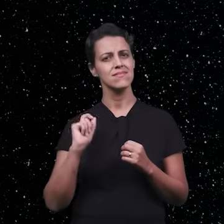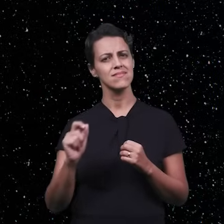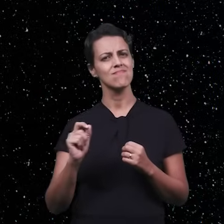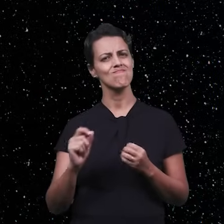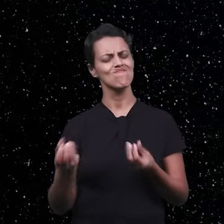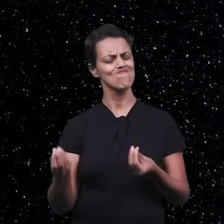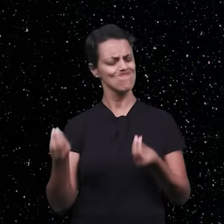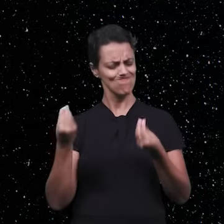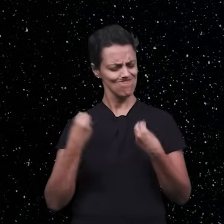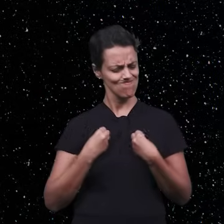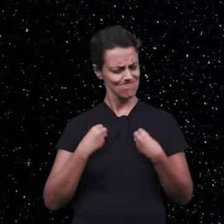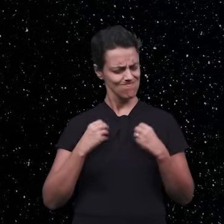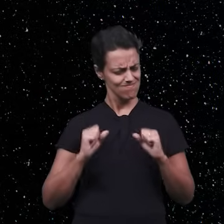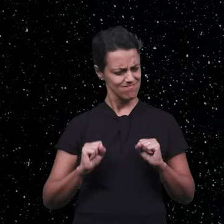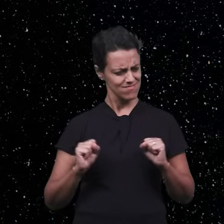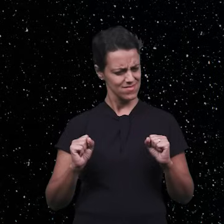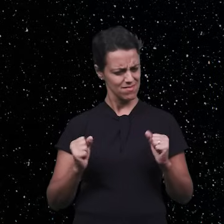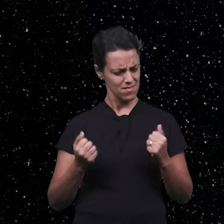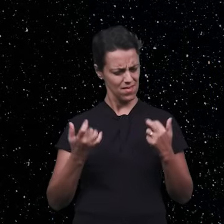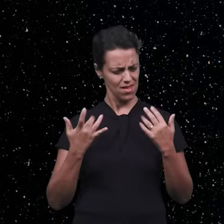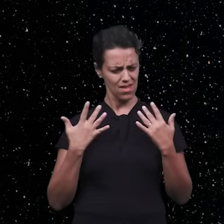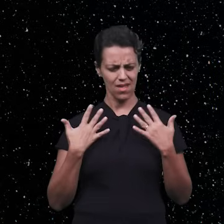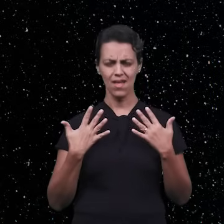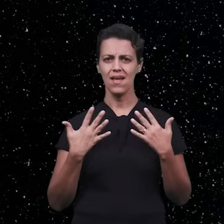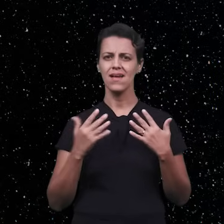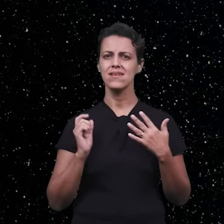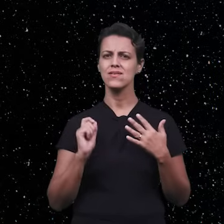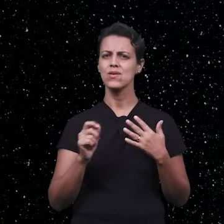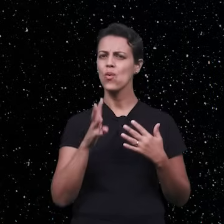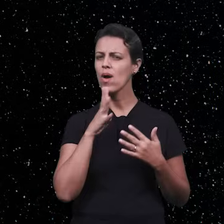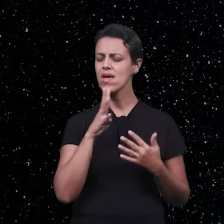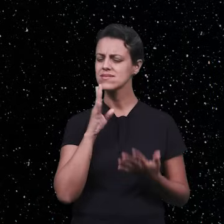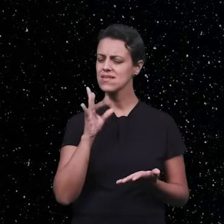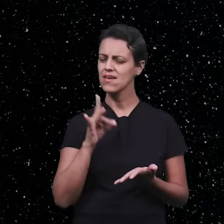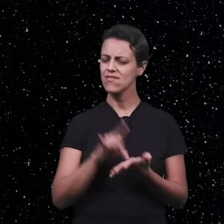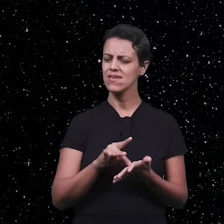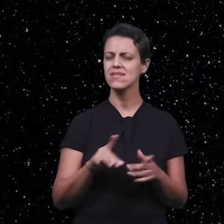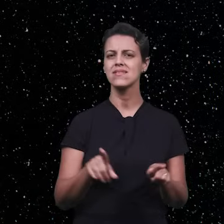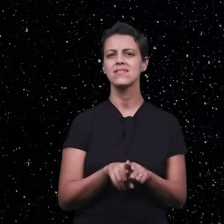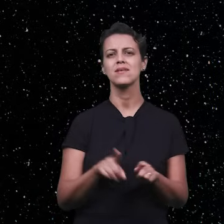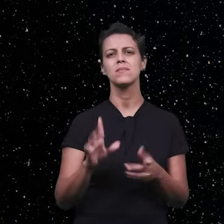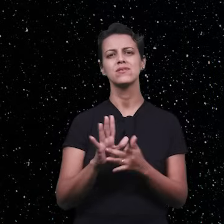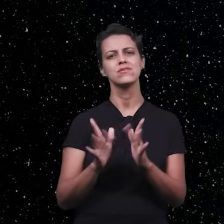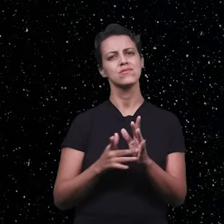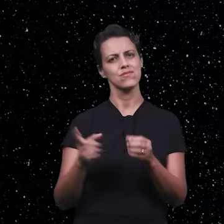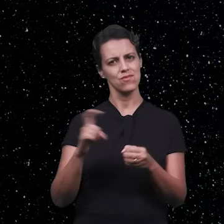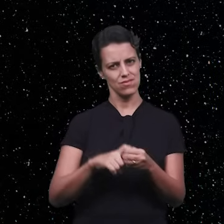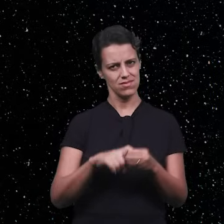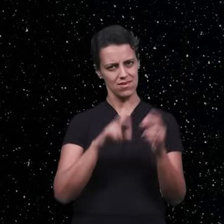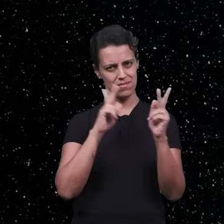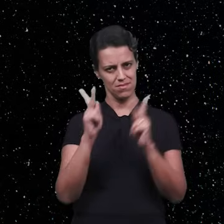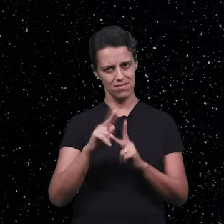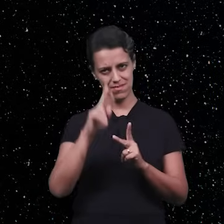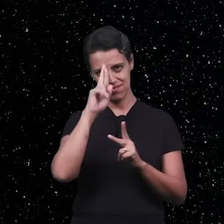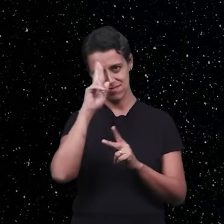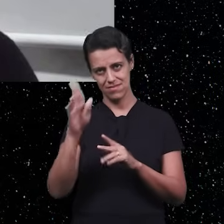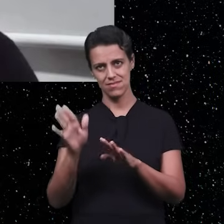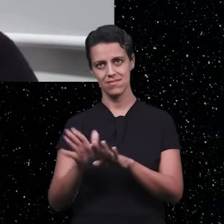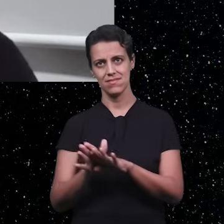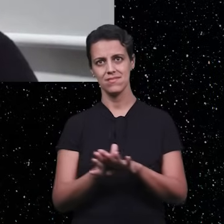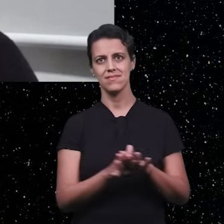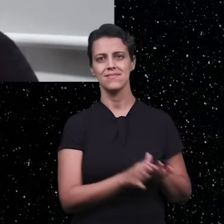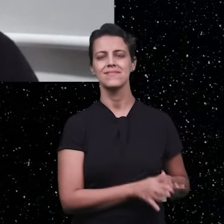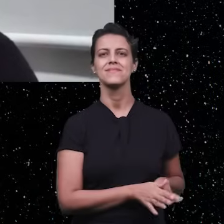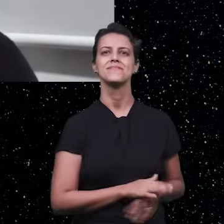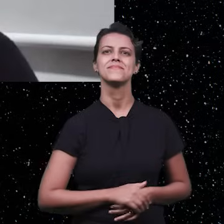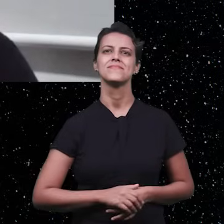nós grande enriquecimento da verdade e da volta do Senhor Jesus. A paz do Senhor Jesus. A